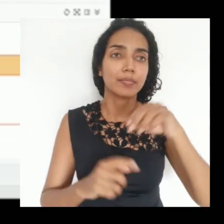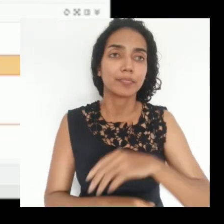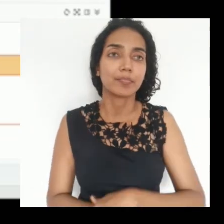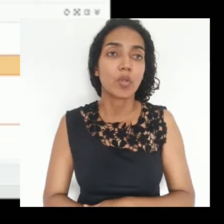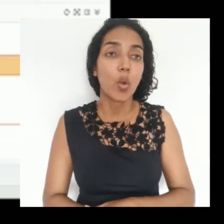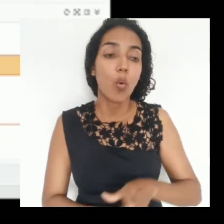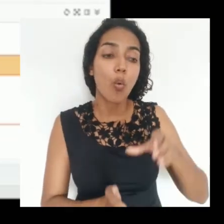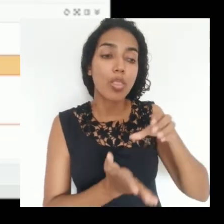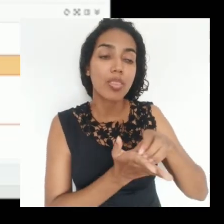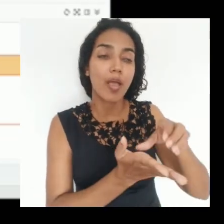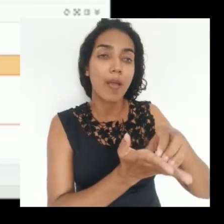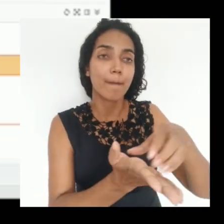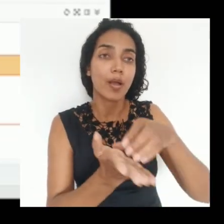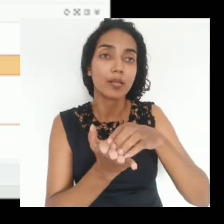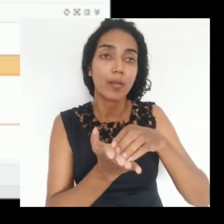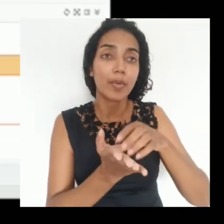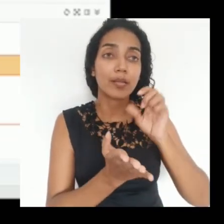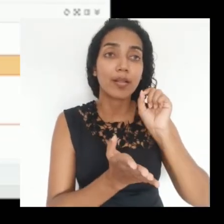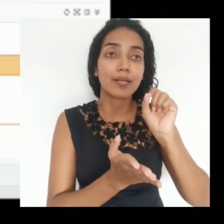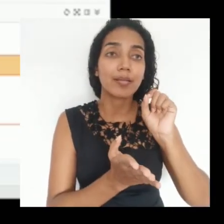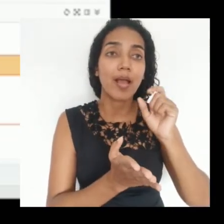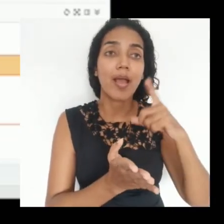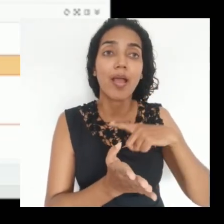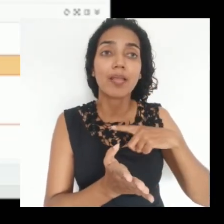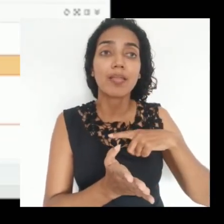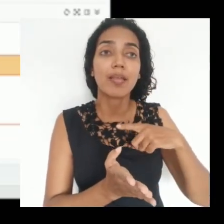associado a uma empresa. Então,